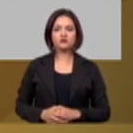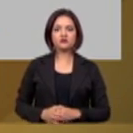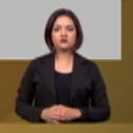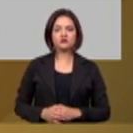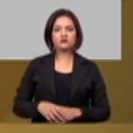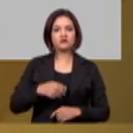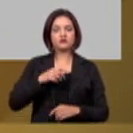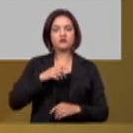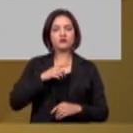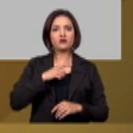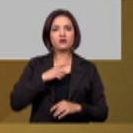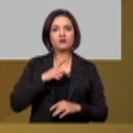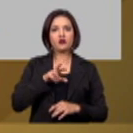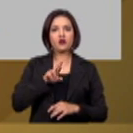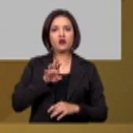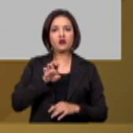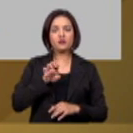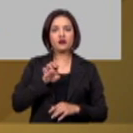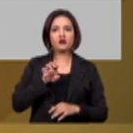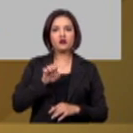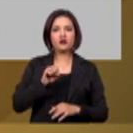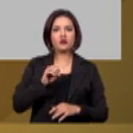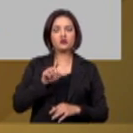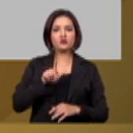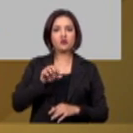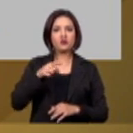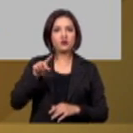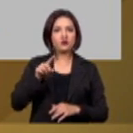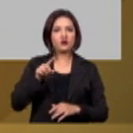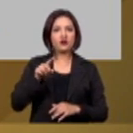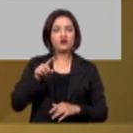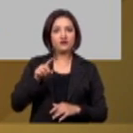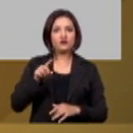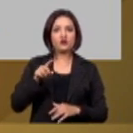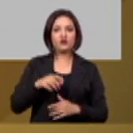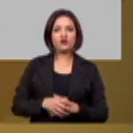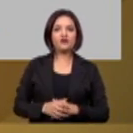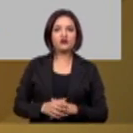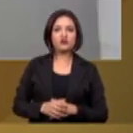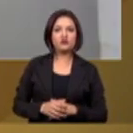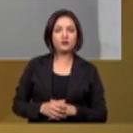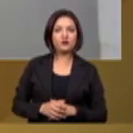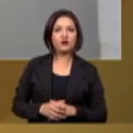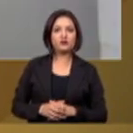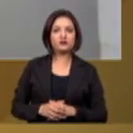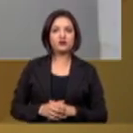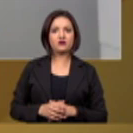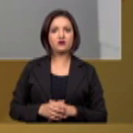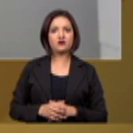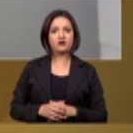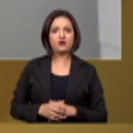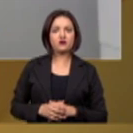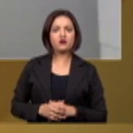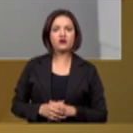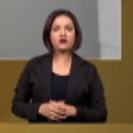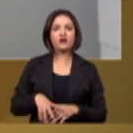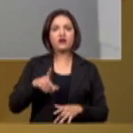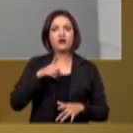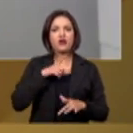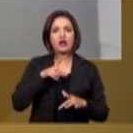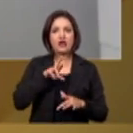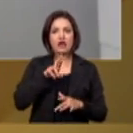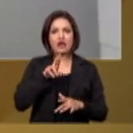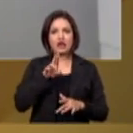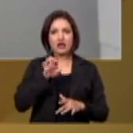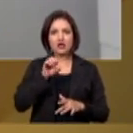respectivo órgão especial consonância com o que dispõe as suas normas regimentais